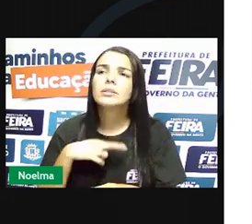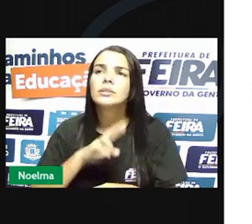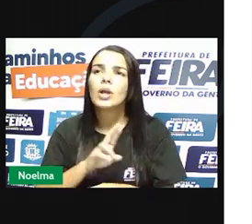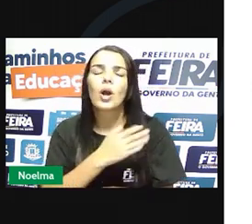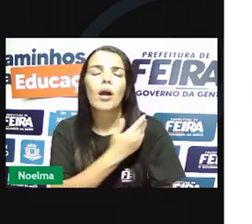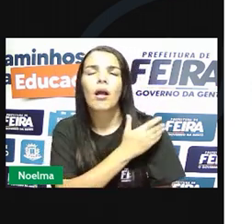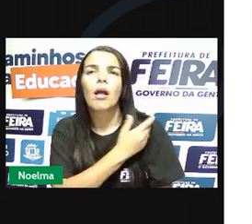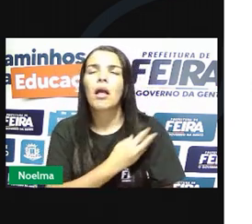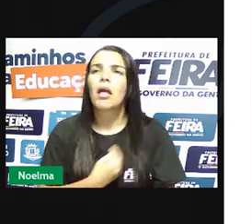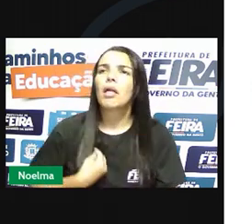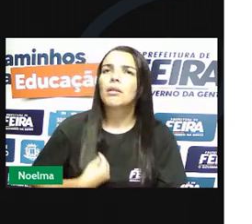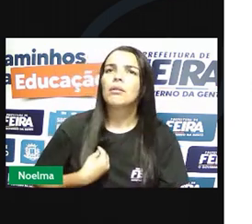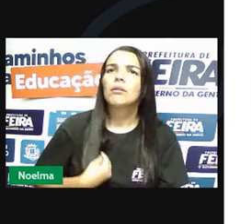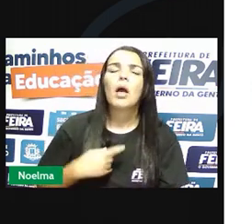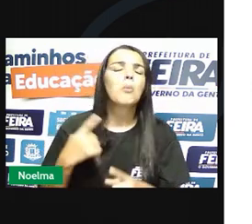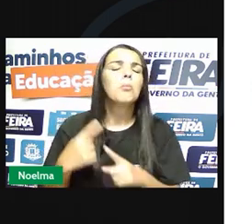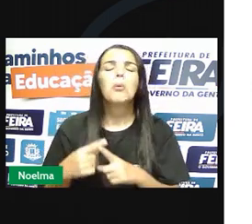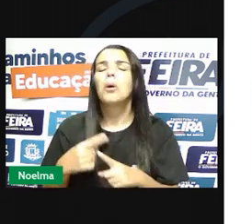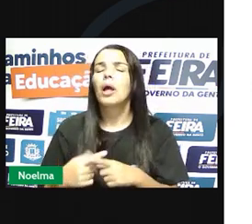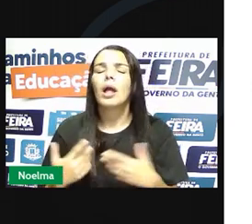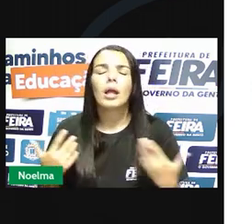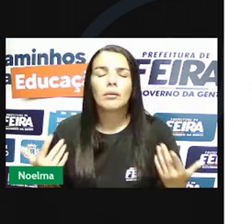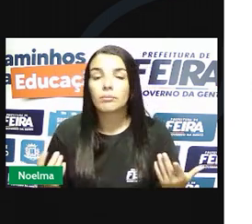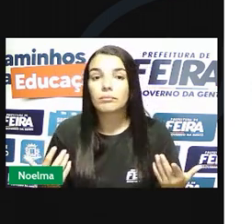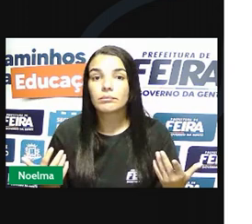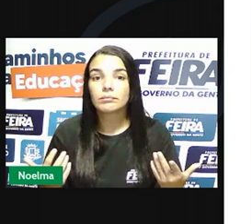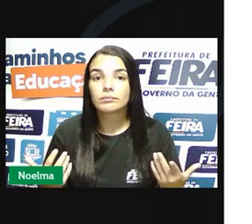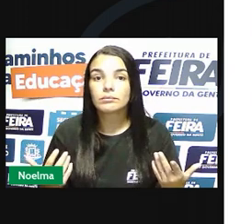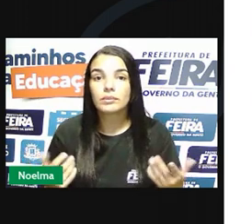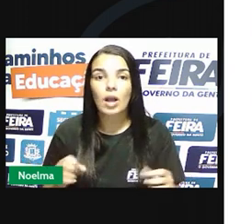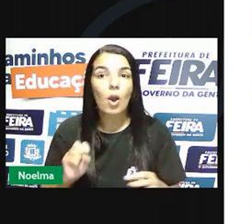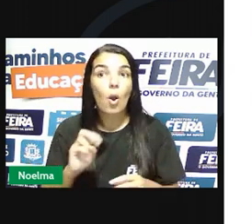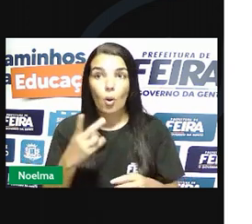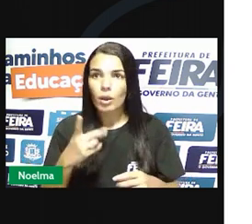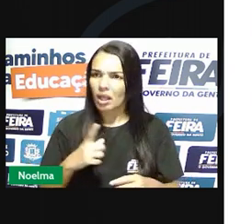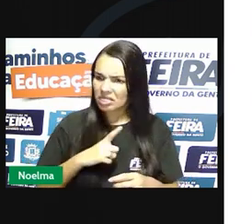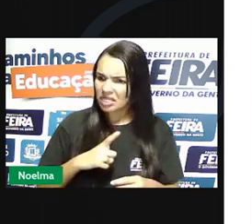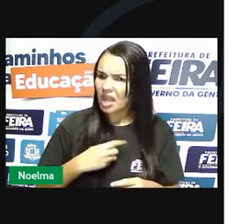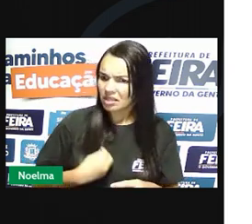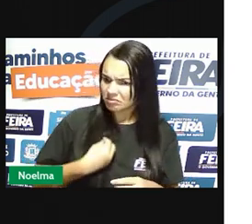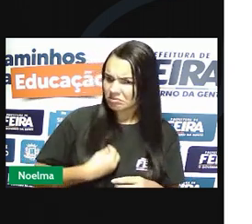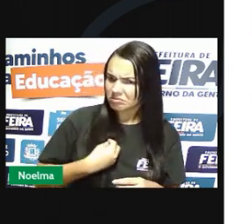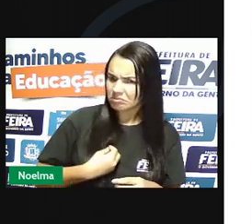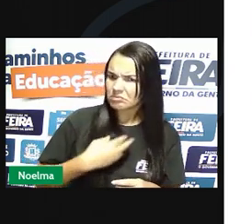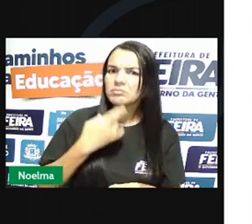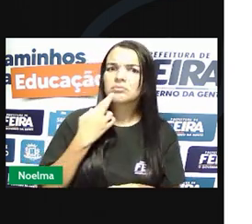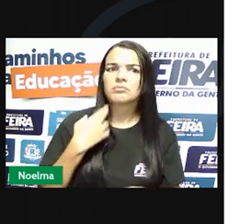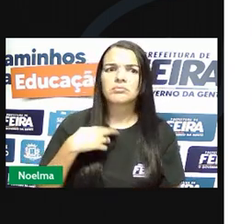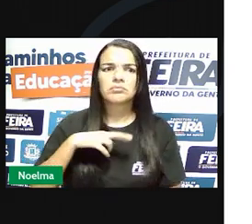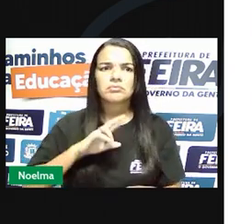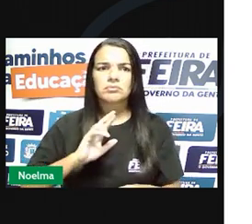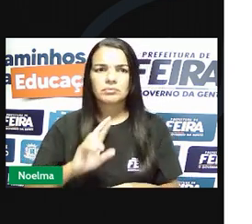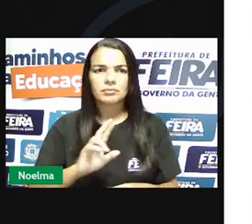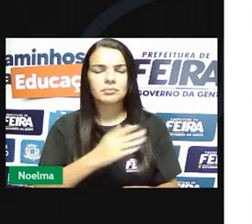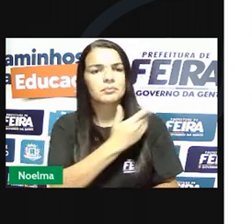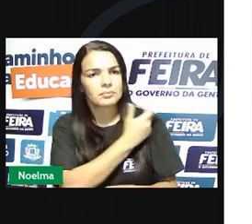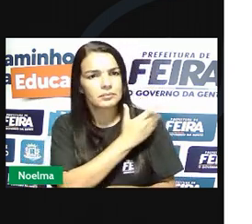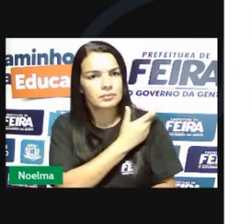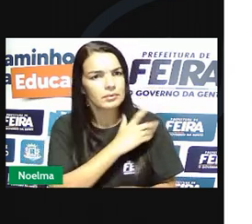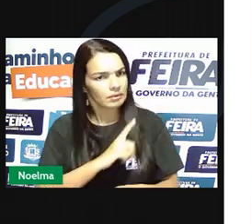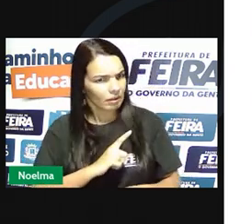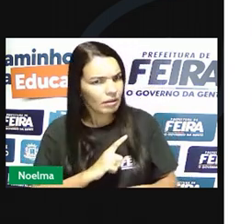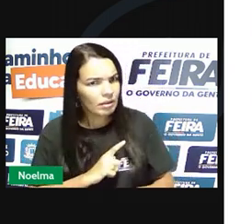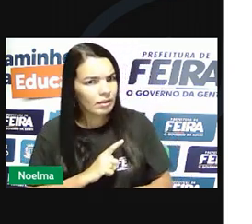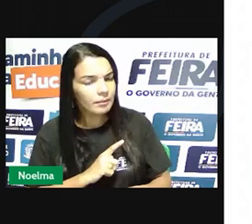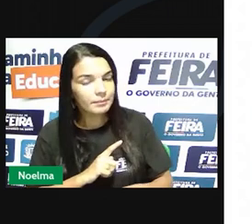Ou, por que existe intolerância religiosa? Ou, existe intolerância religiosa? Faz uma pergunta a partir do seu